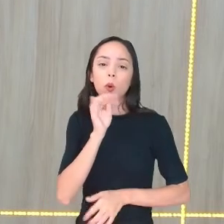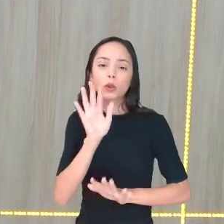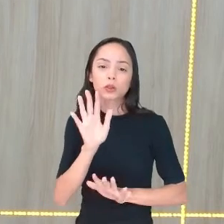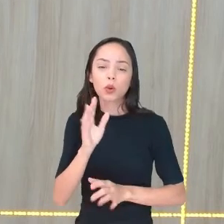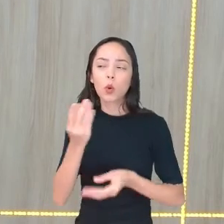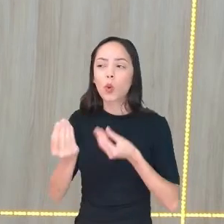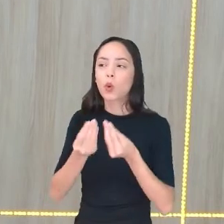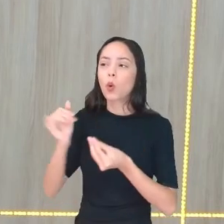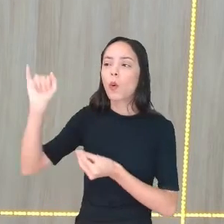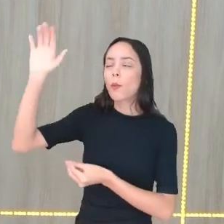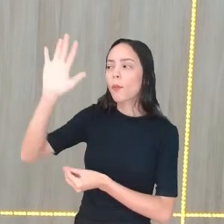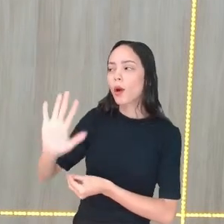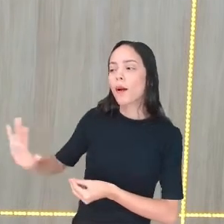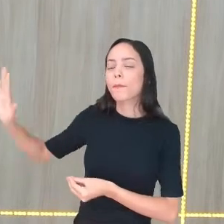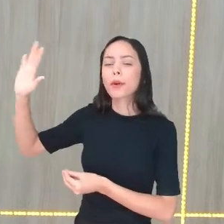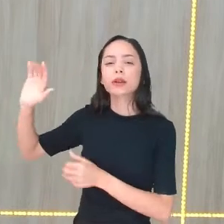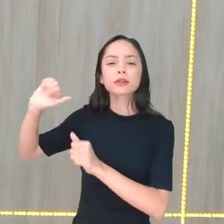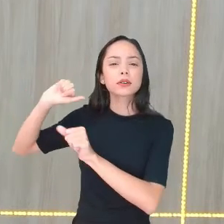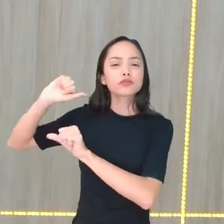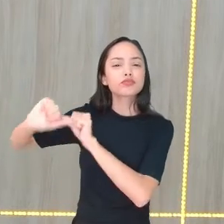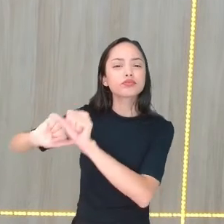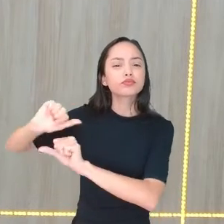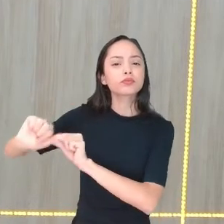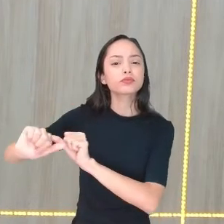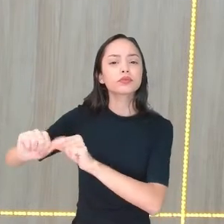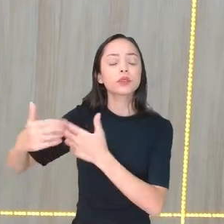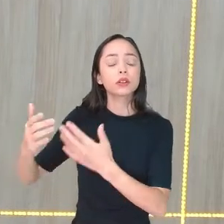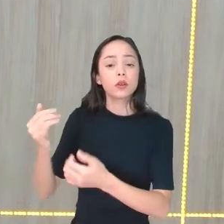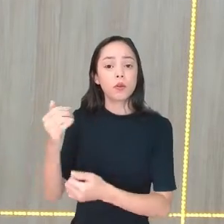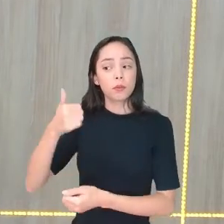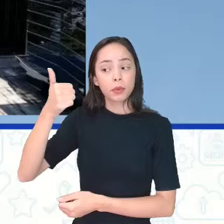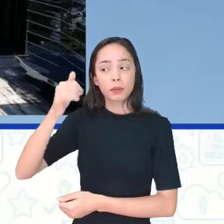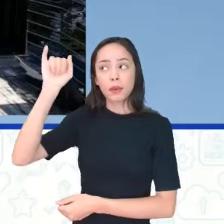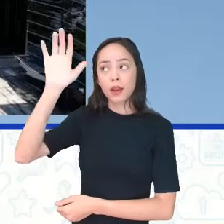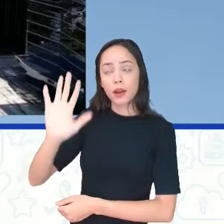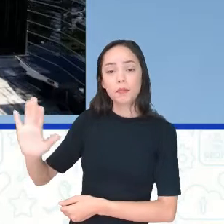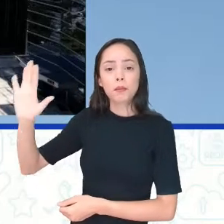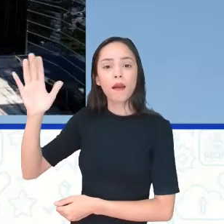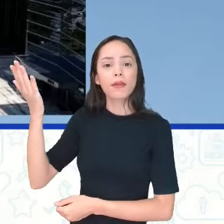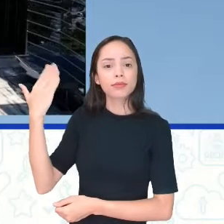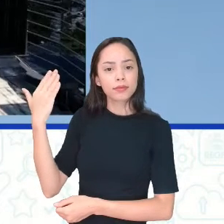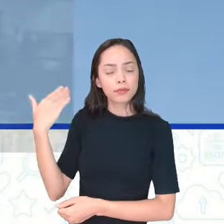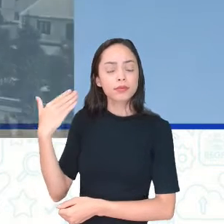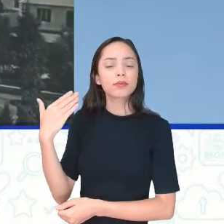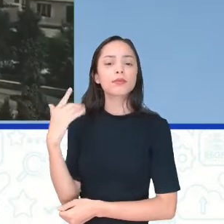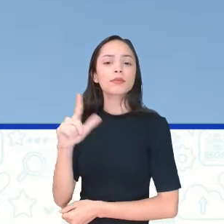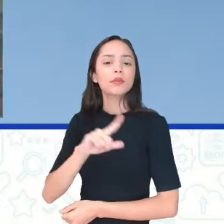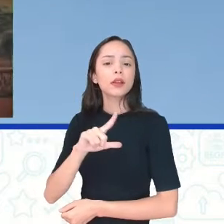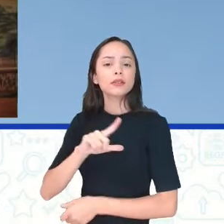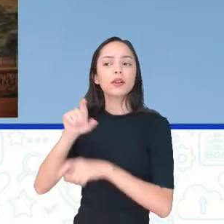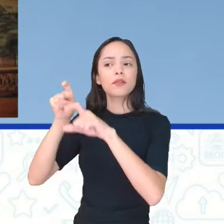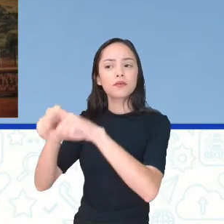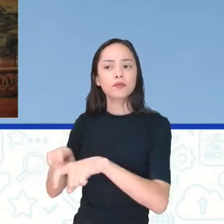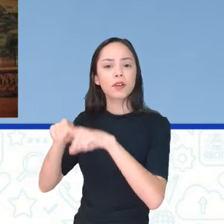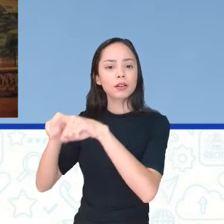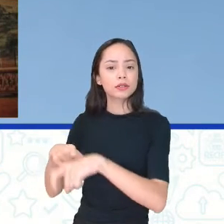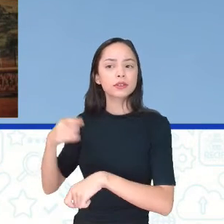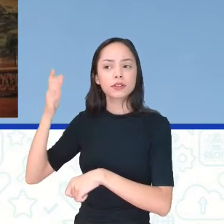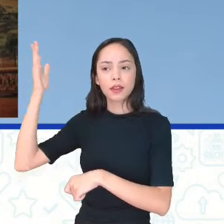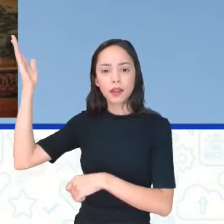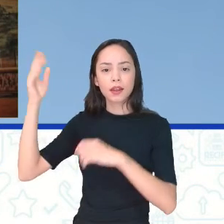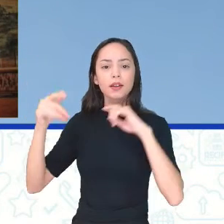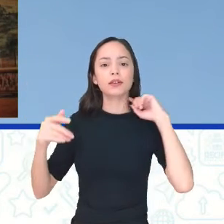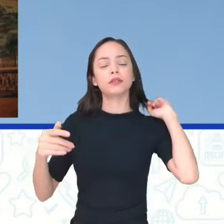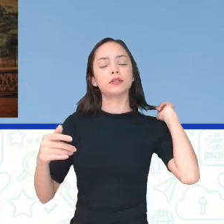se configura. Né? Então, na primeira imagem, a gente tinha lá as fazendas, era uma avenida, mas a gente tinha lá as fazendas. Ó. Tinha aí